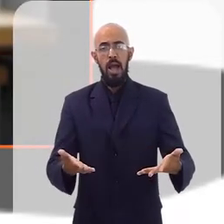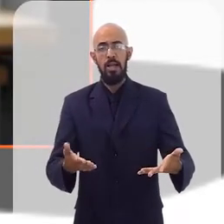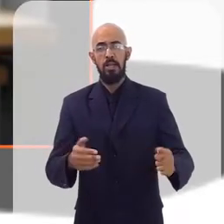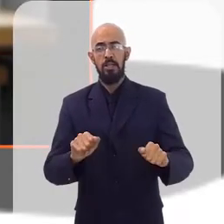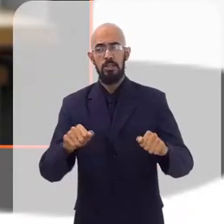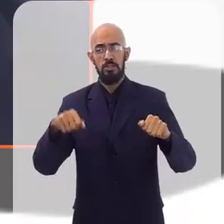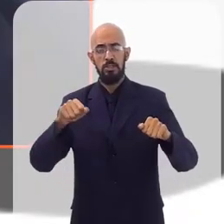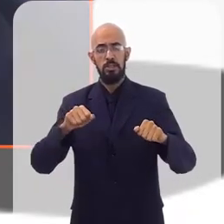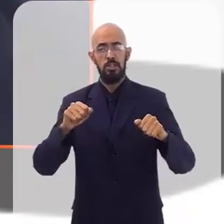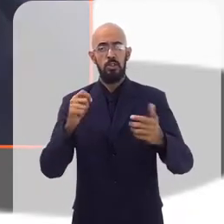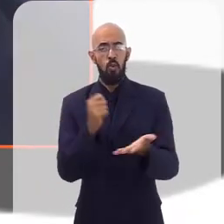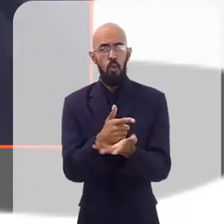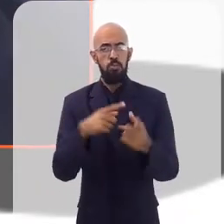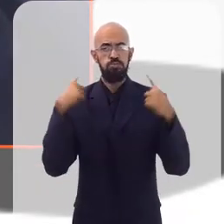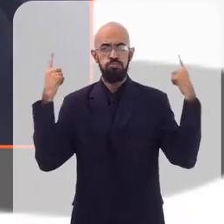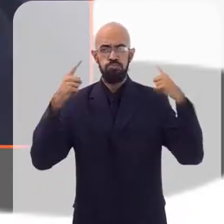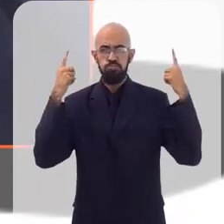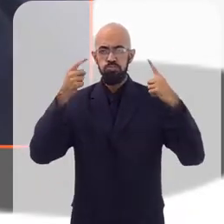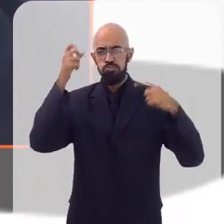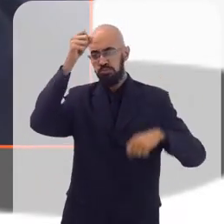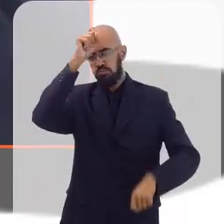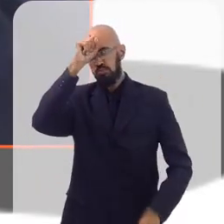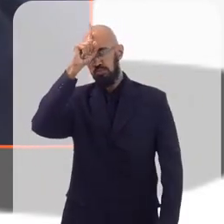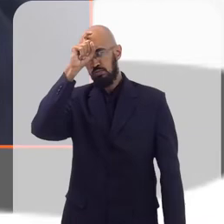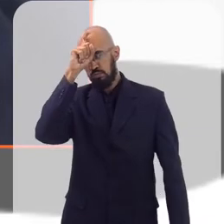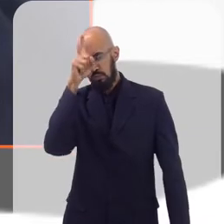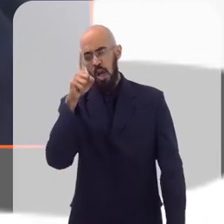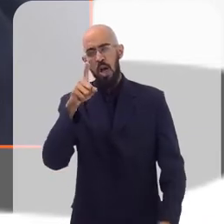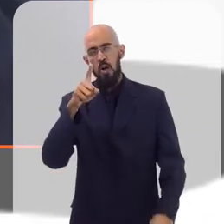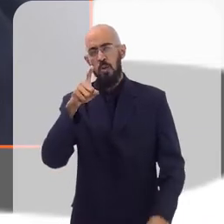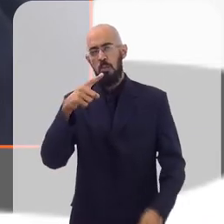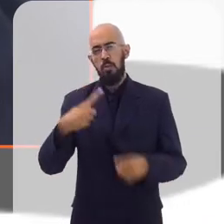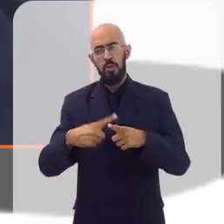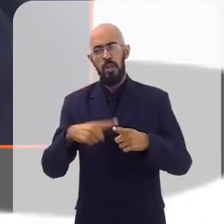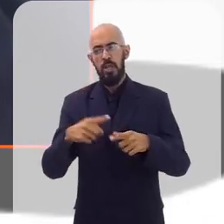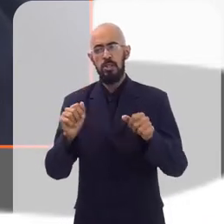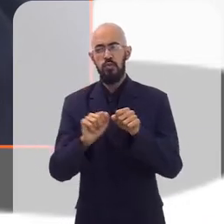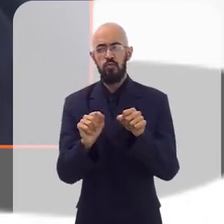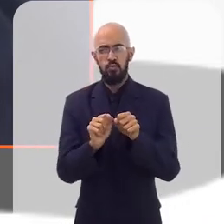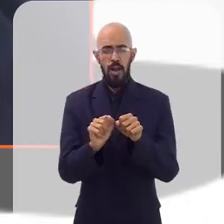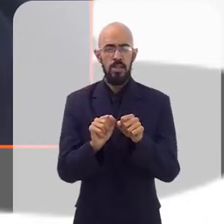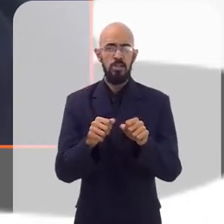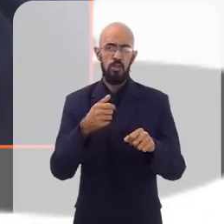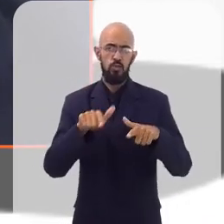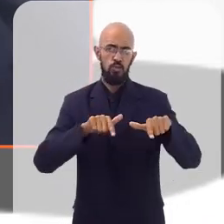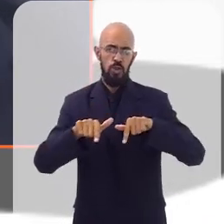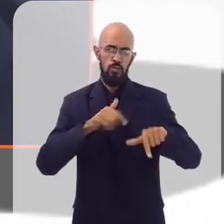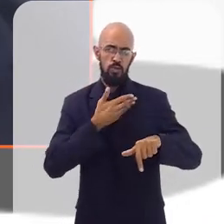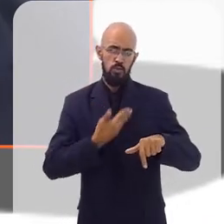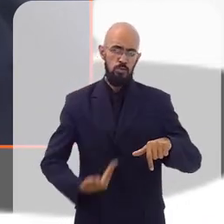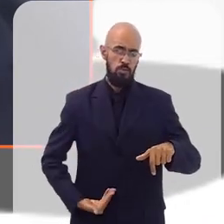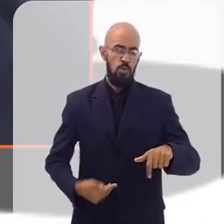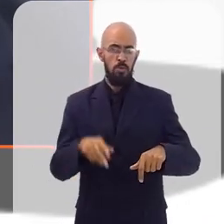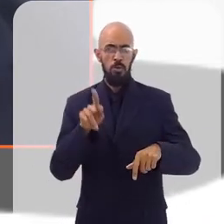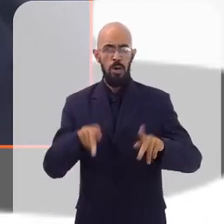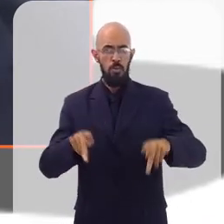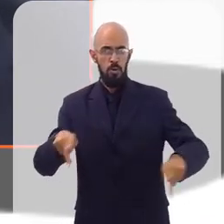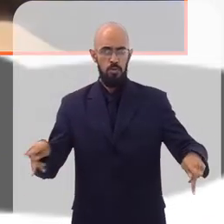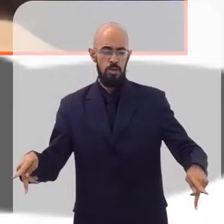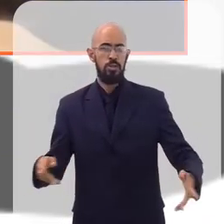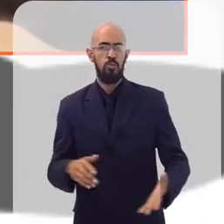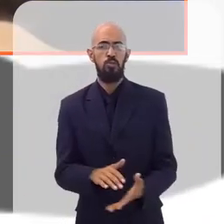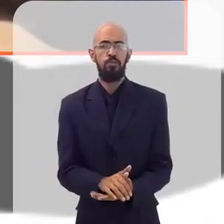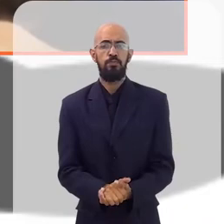de ambulância enfim nós temos que ajudar porque afinal de contas Eles prestam um serviço público a nossa